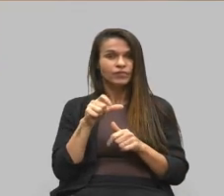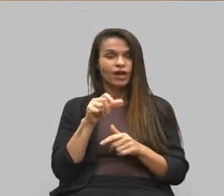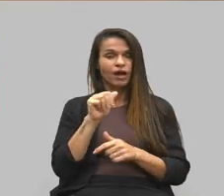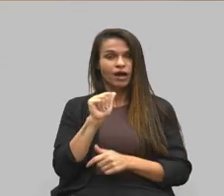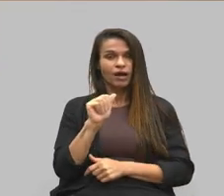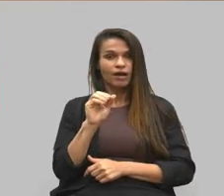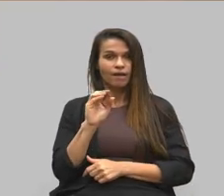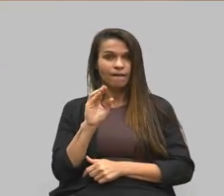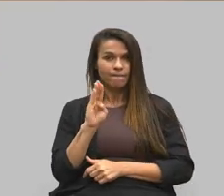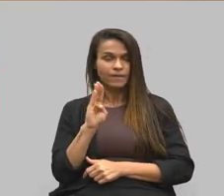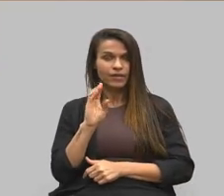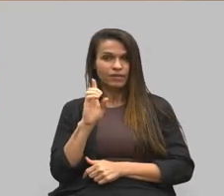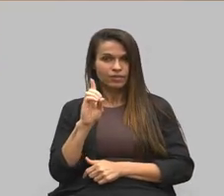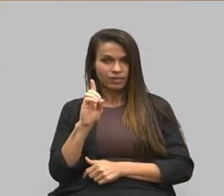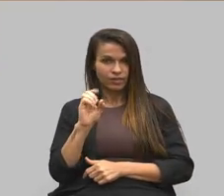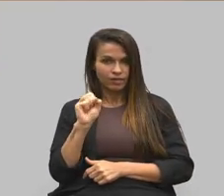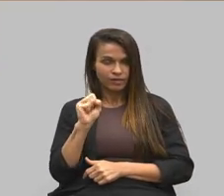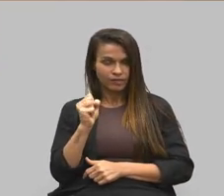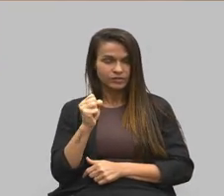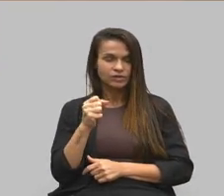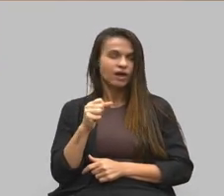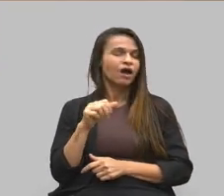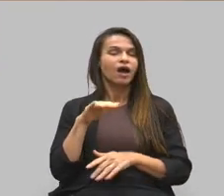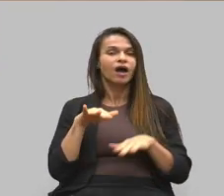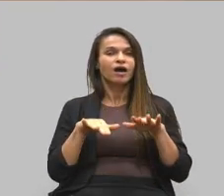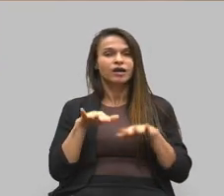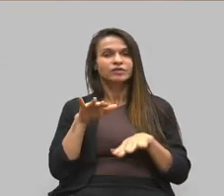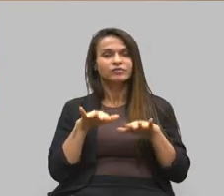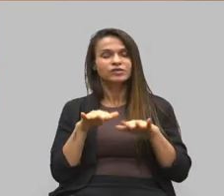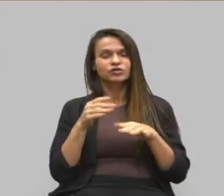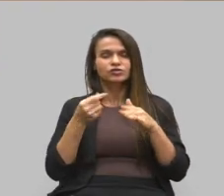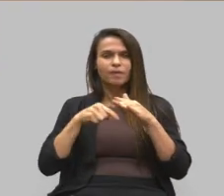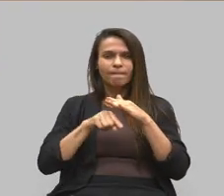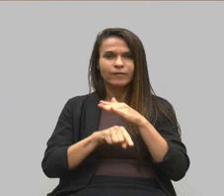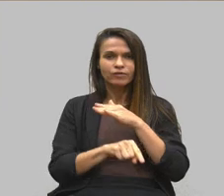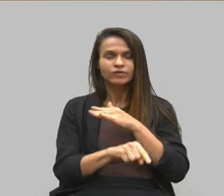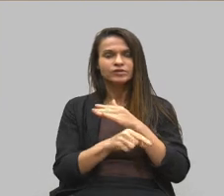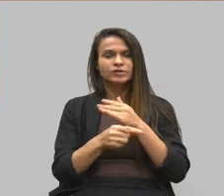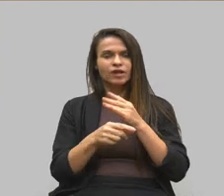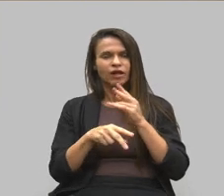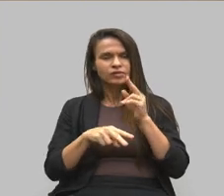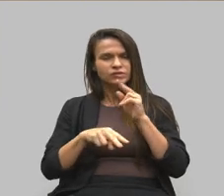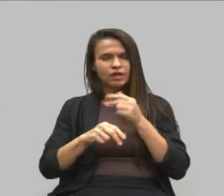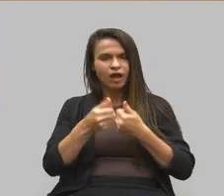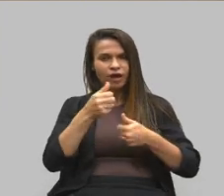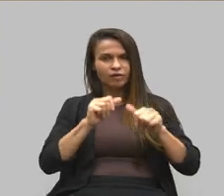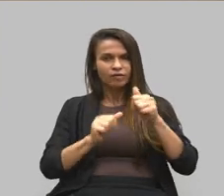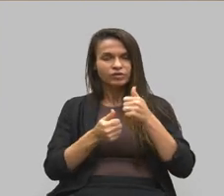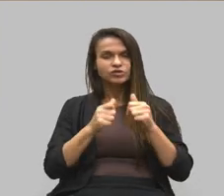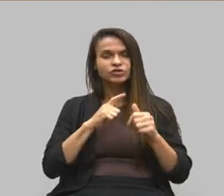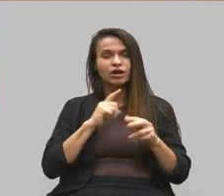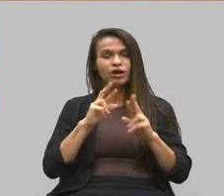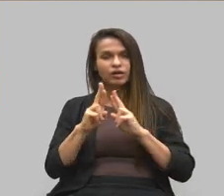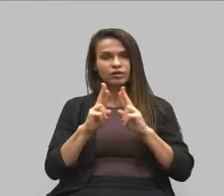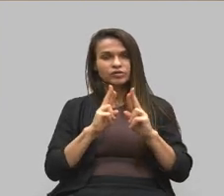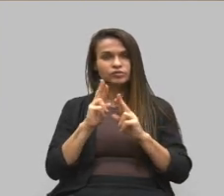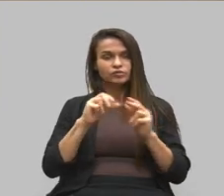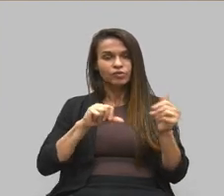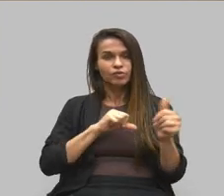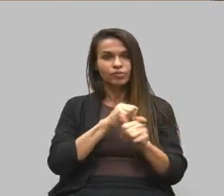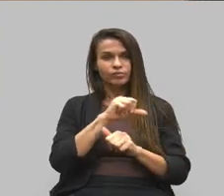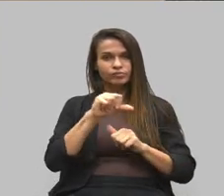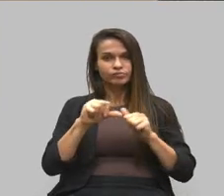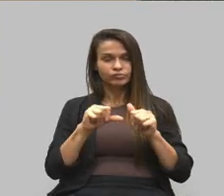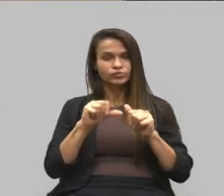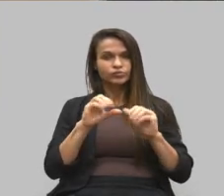eh Muitas delas quando a gente faz as aprofundando essas análises estavam relacionadas também a alterações posturais